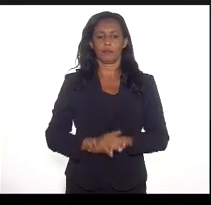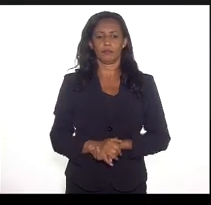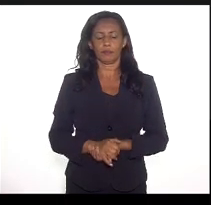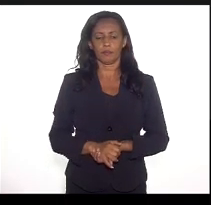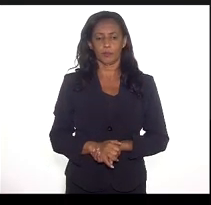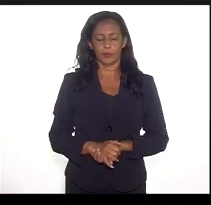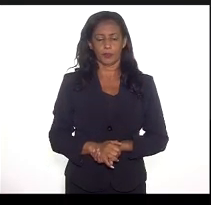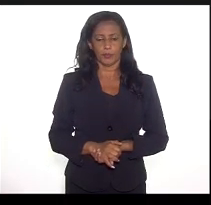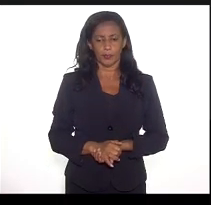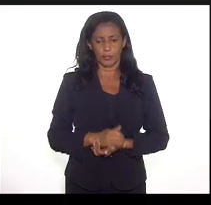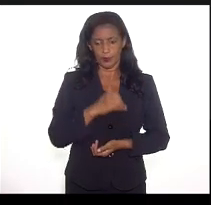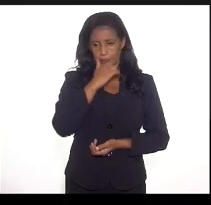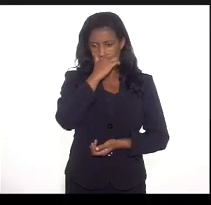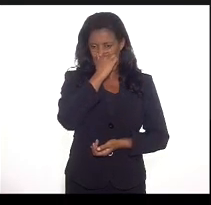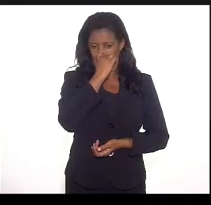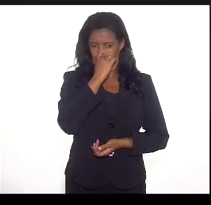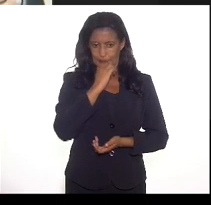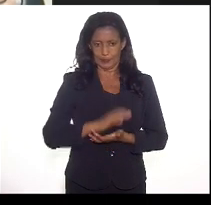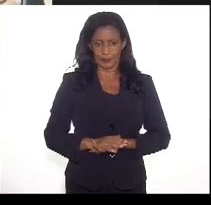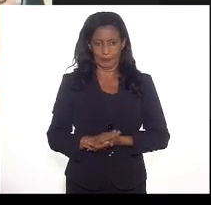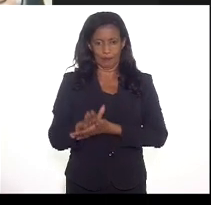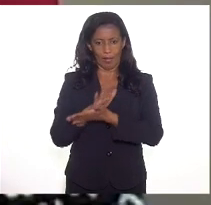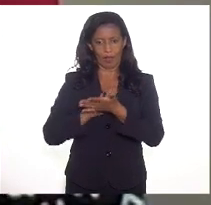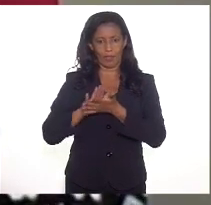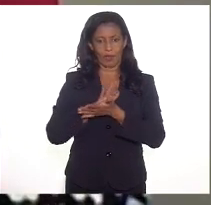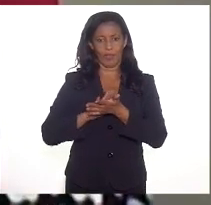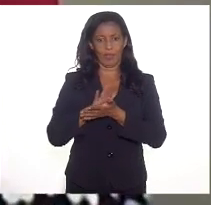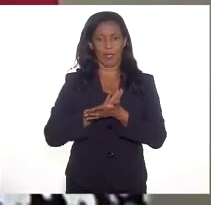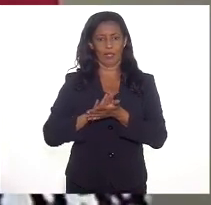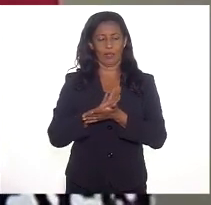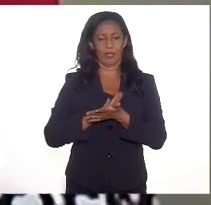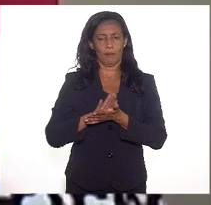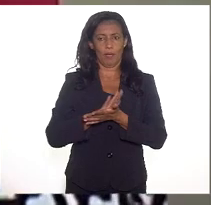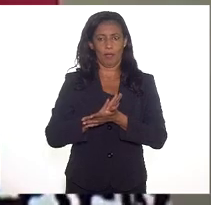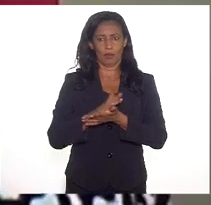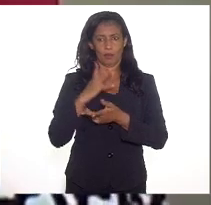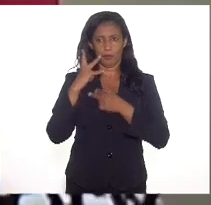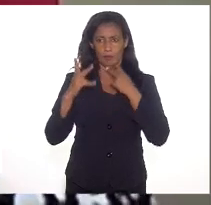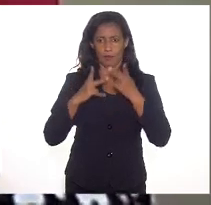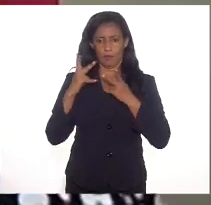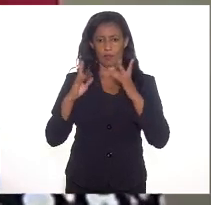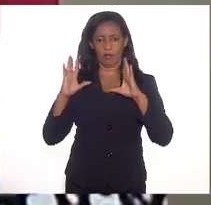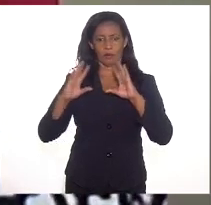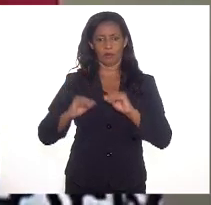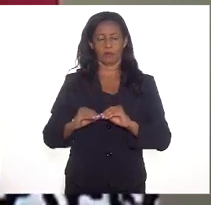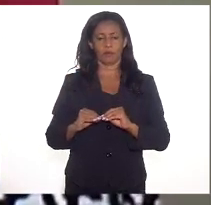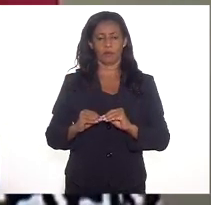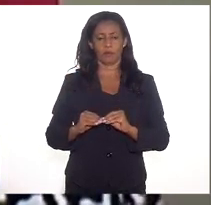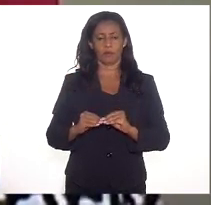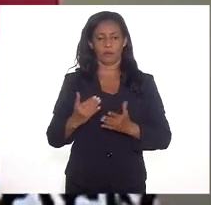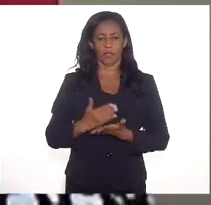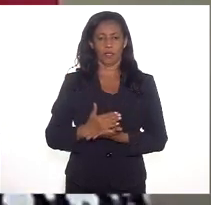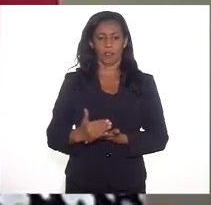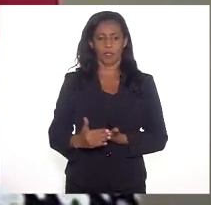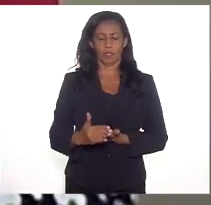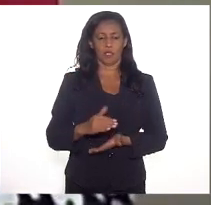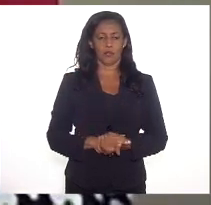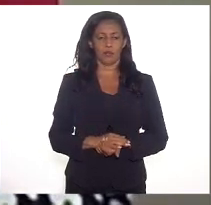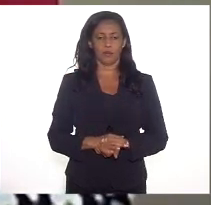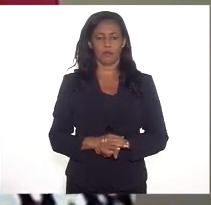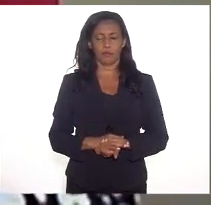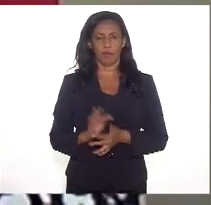obrigada, deputado Rodrigo Amorim. Nada mais havendo a tratar, foi encerrada a presente sessão plenária. Dá-se início